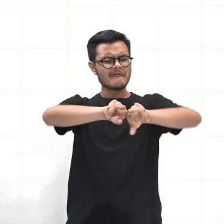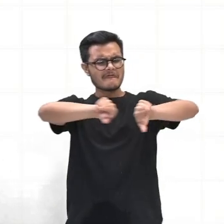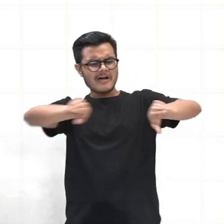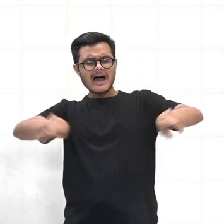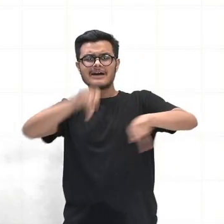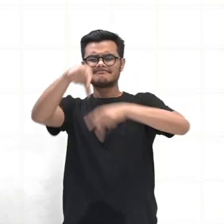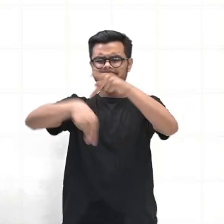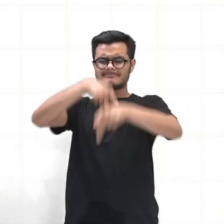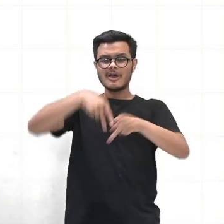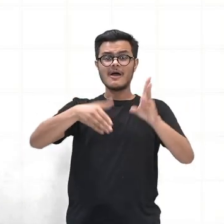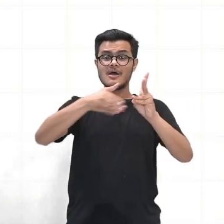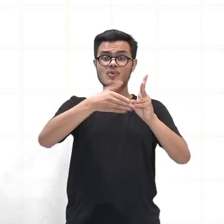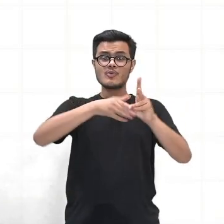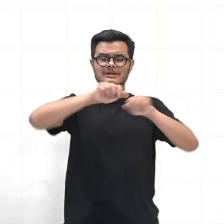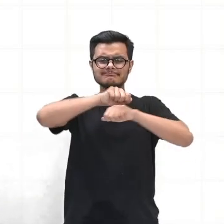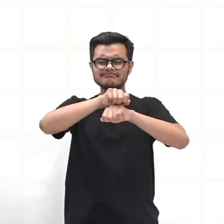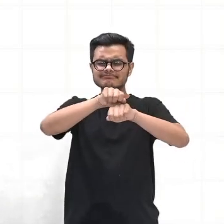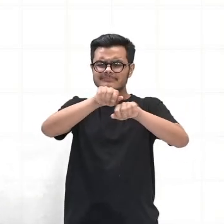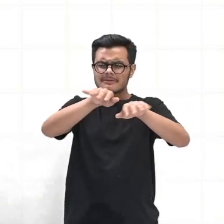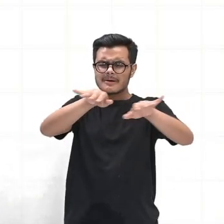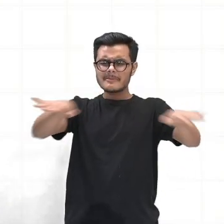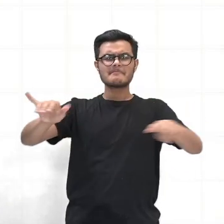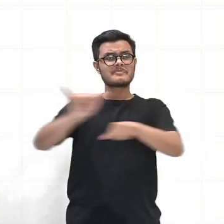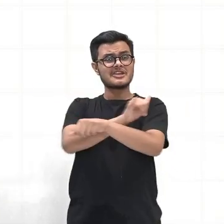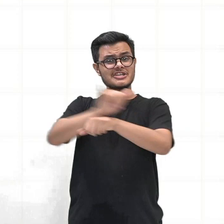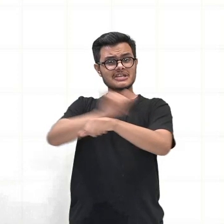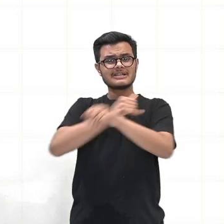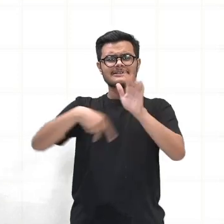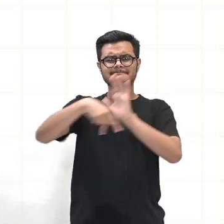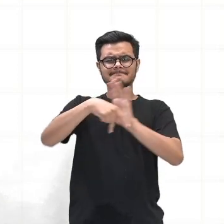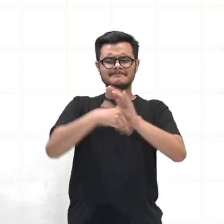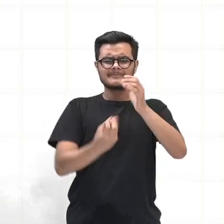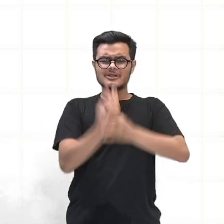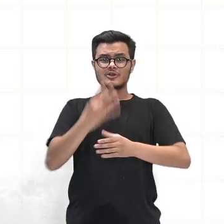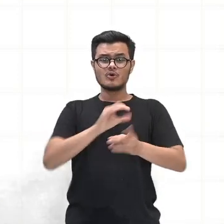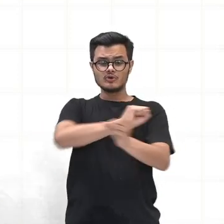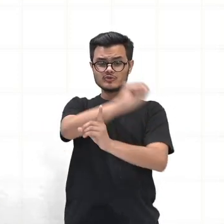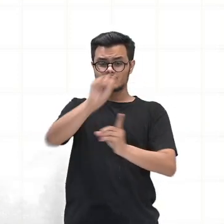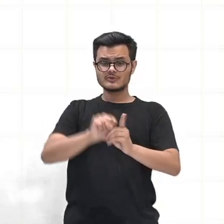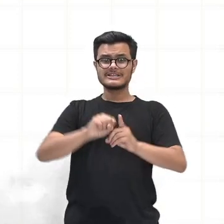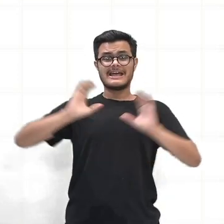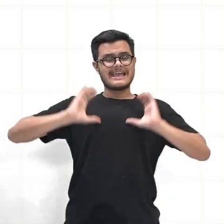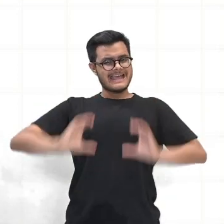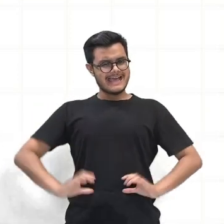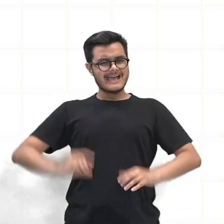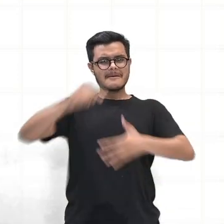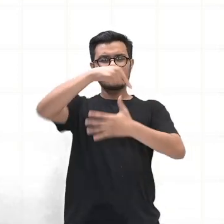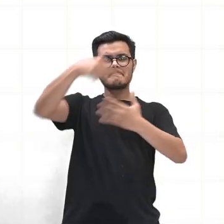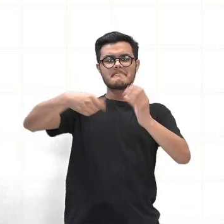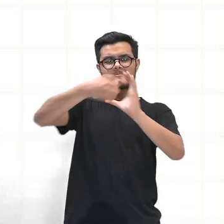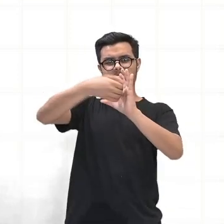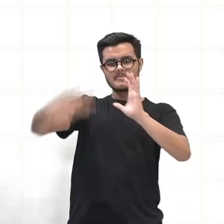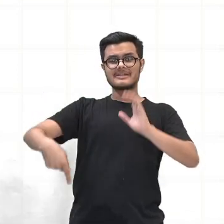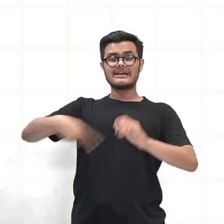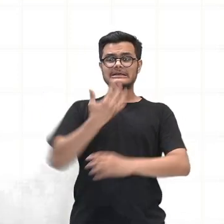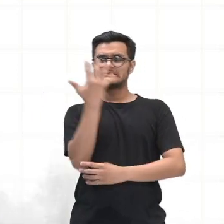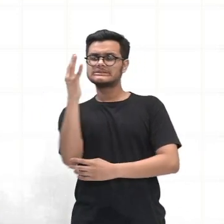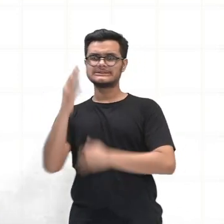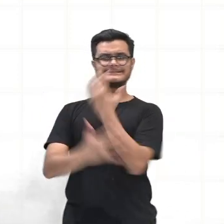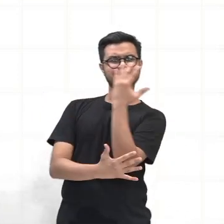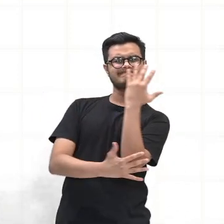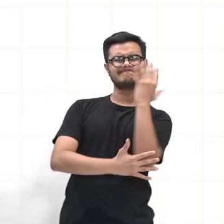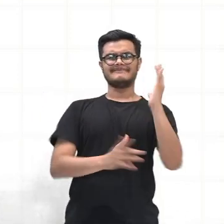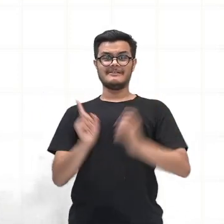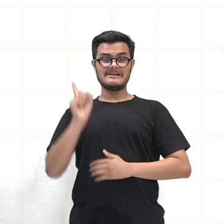povos indígenas que desenvolveram sociedades complexas e adaptadas ao ambiente exuberante e desafiador